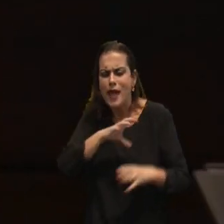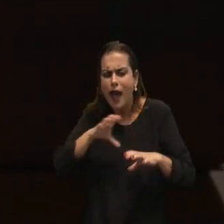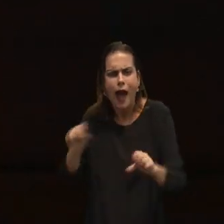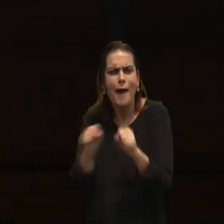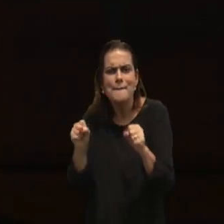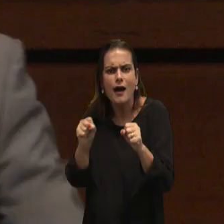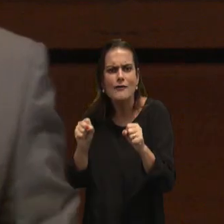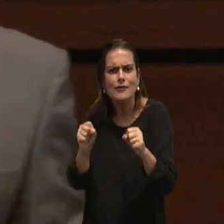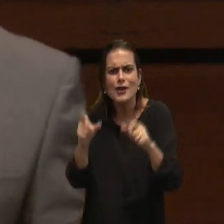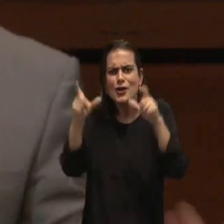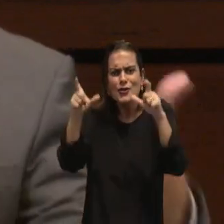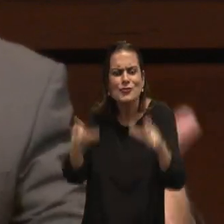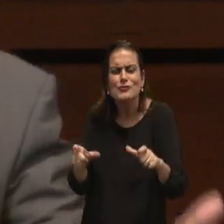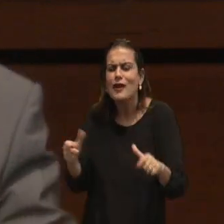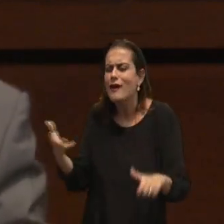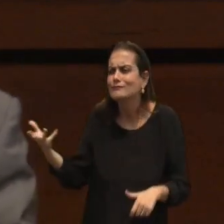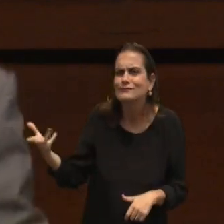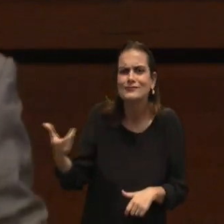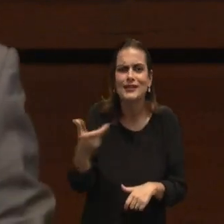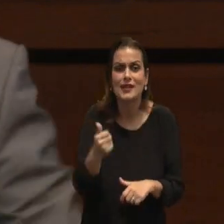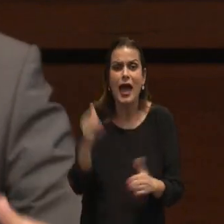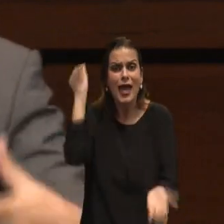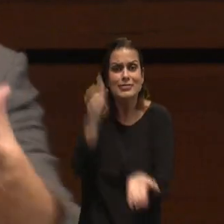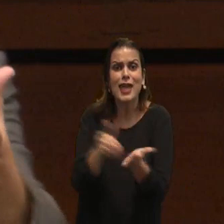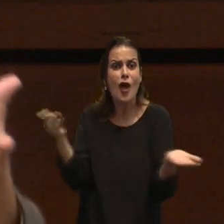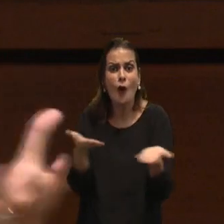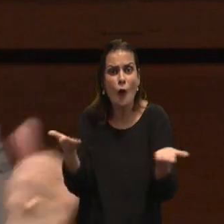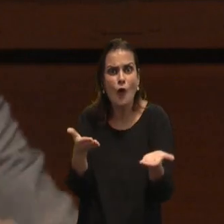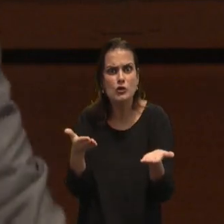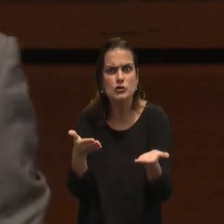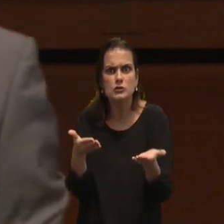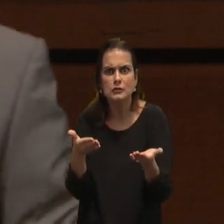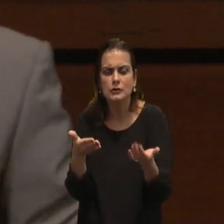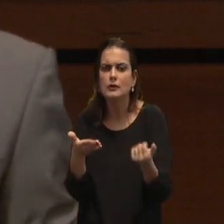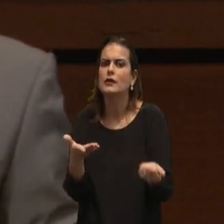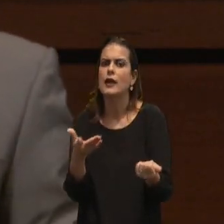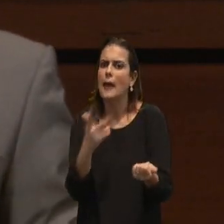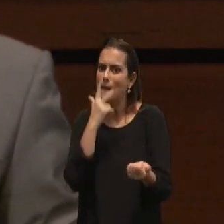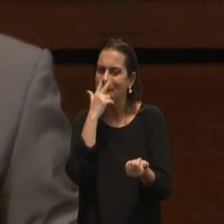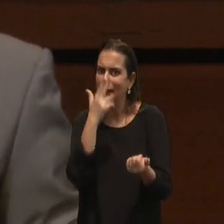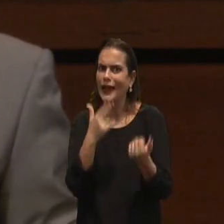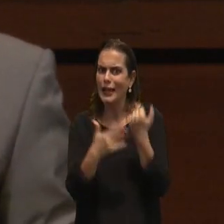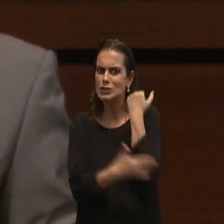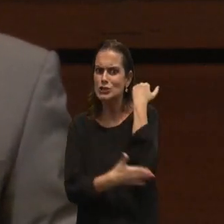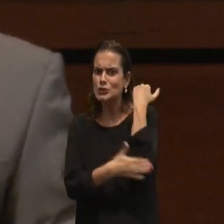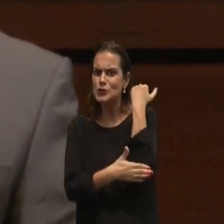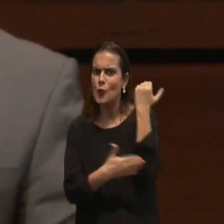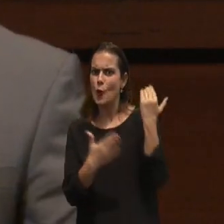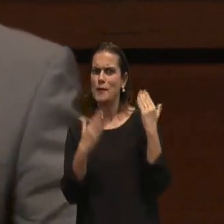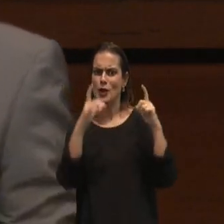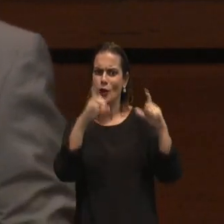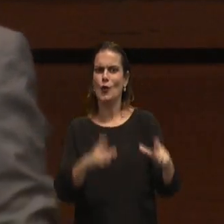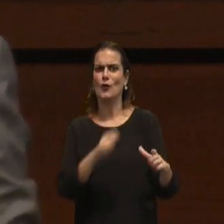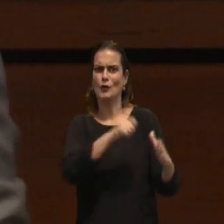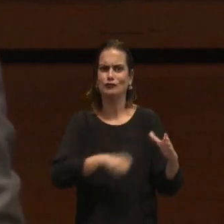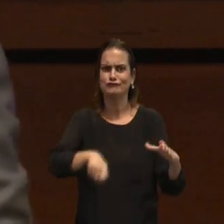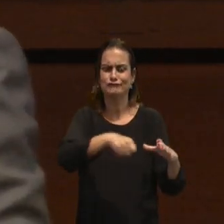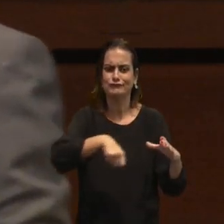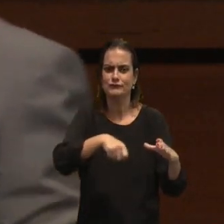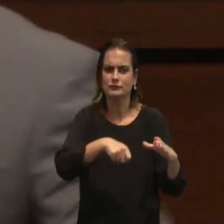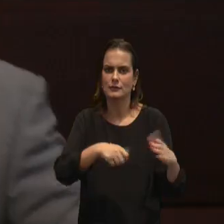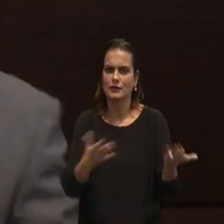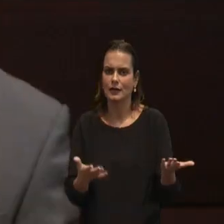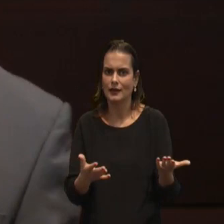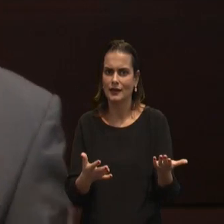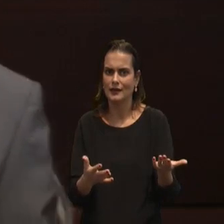Aquilo para ela era uma realização, como até hoje. Ela tem ciúme da sua cozinha. Naturalmente que está longe de